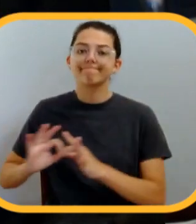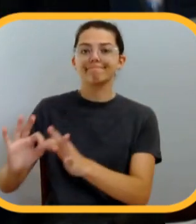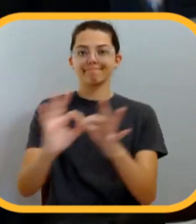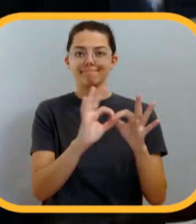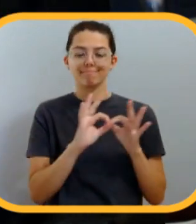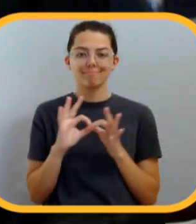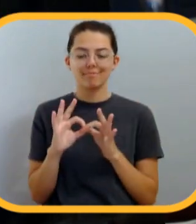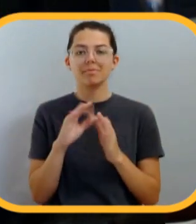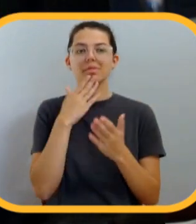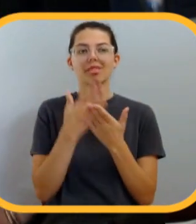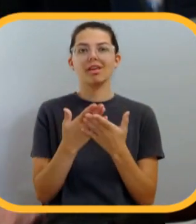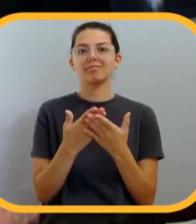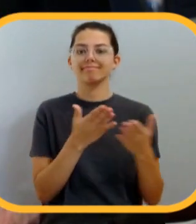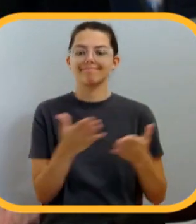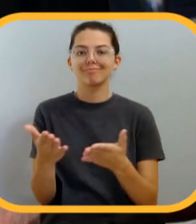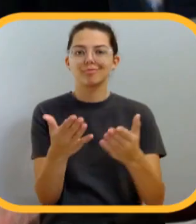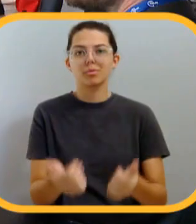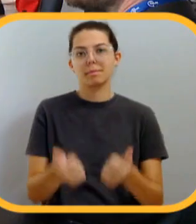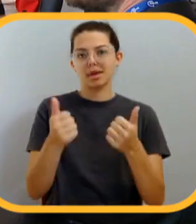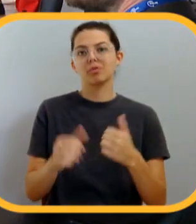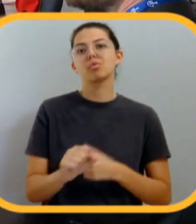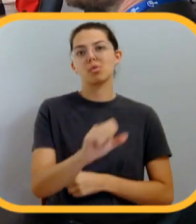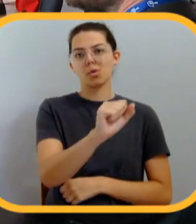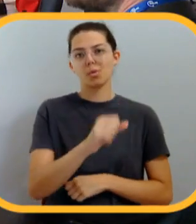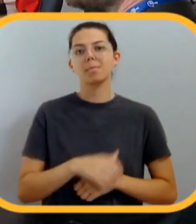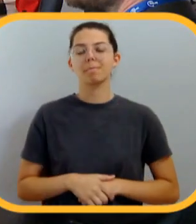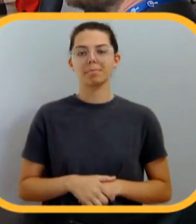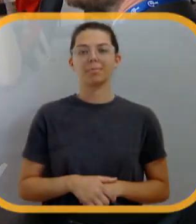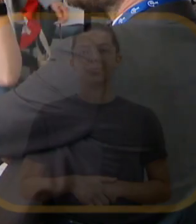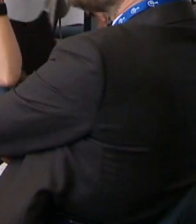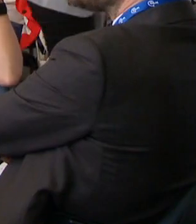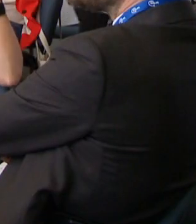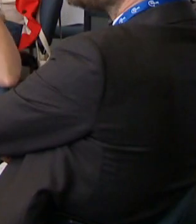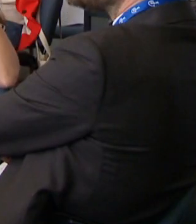estes atores para se encontrar uma resposta viável e eficaz, principalmente.